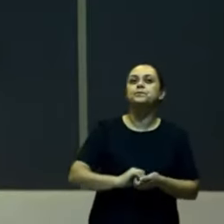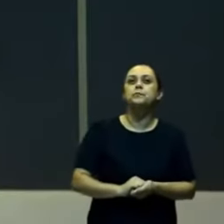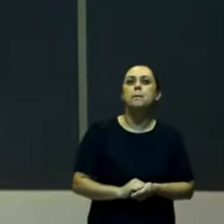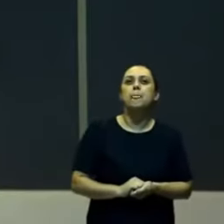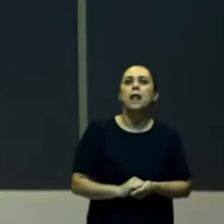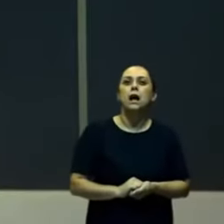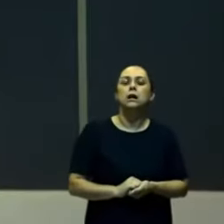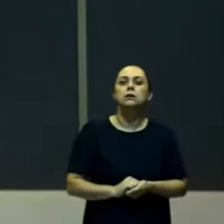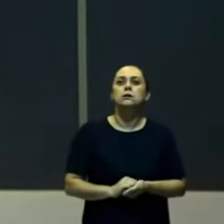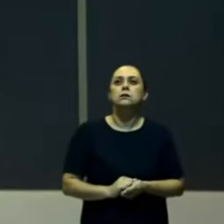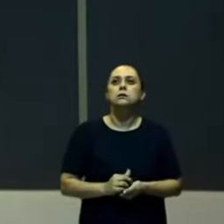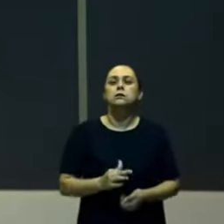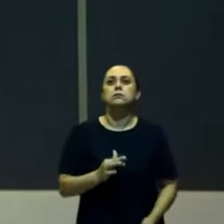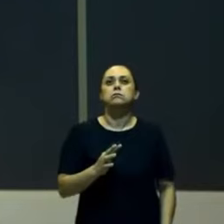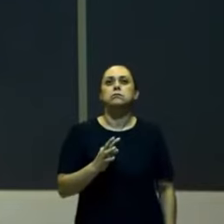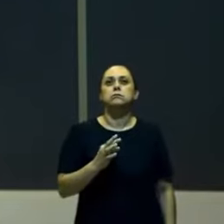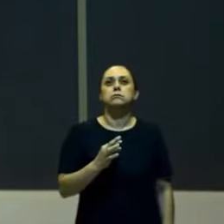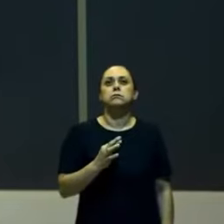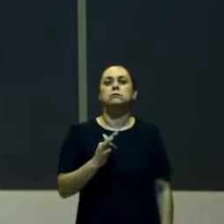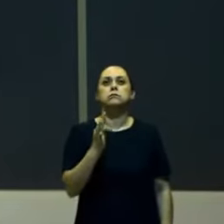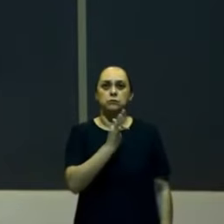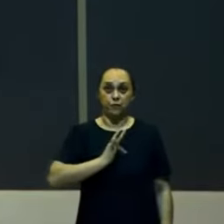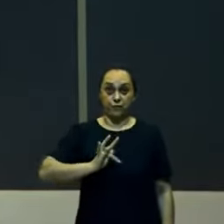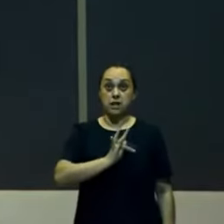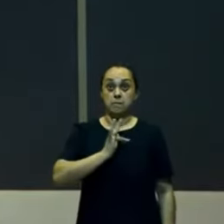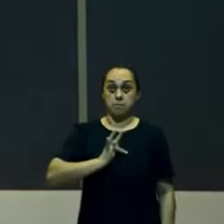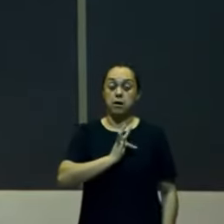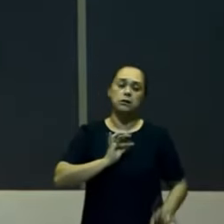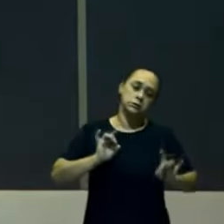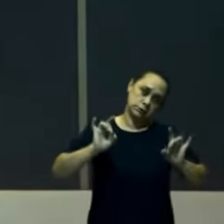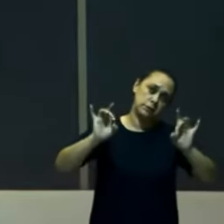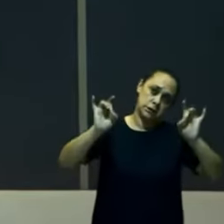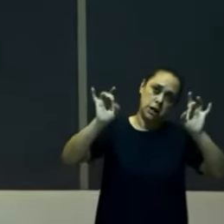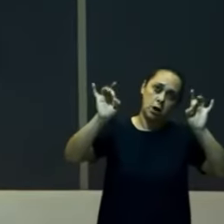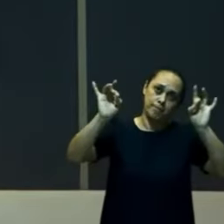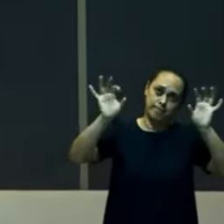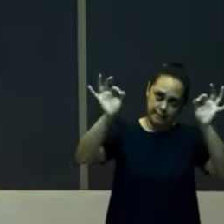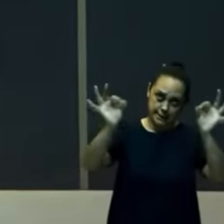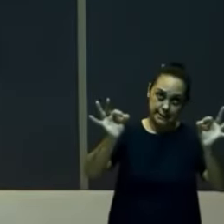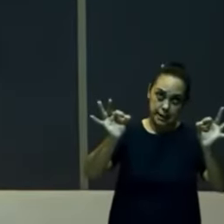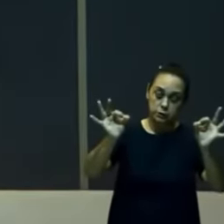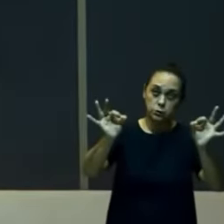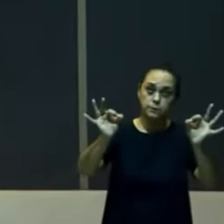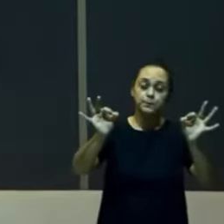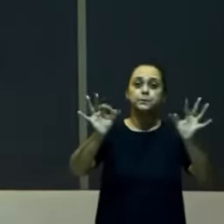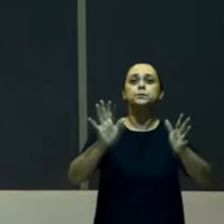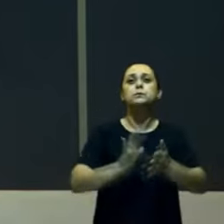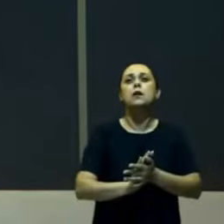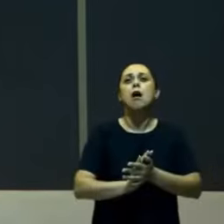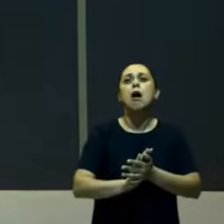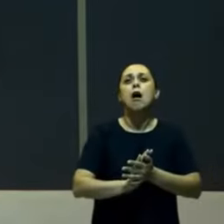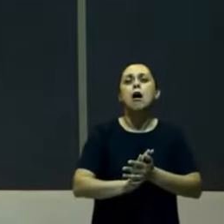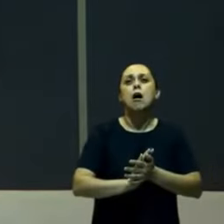Dessa carta aqui é tão especial. Filipenses capítulo 4, nós vamos ler apenas o versículo 19,